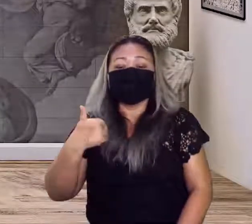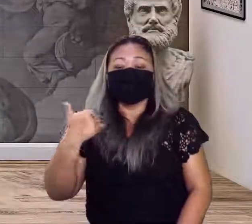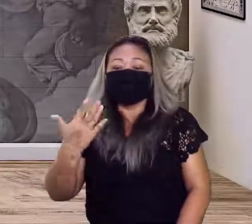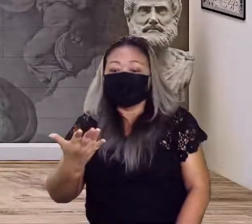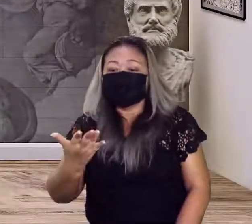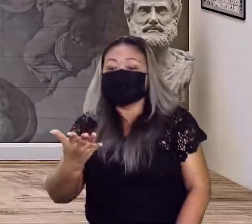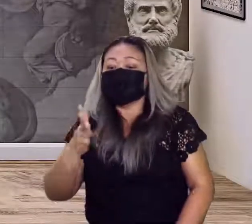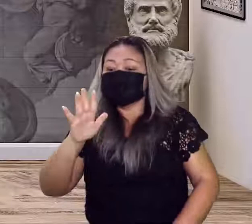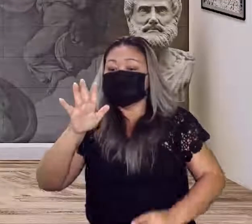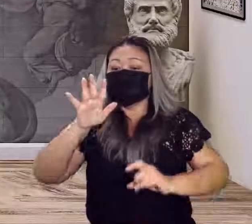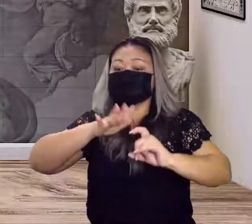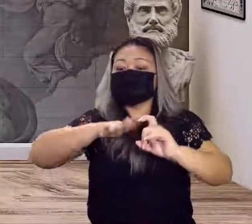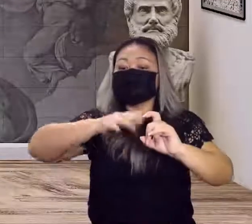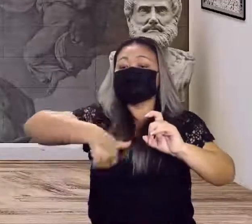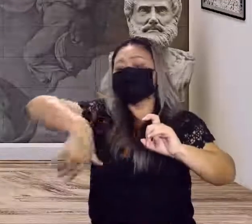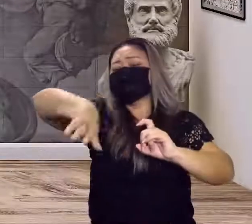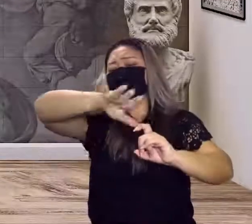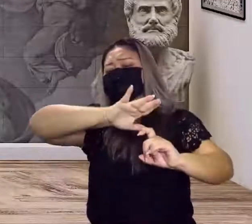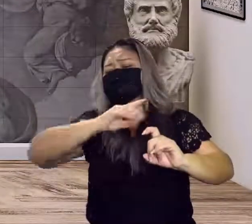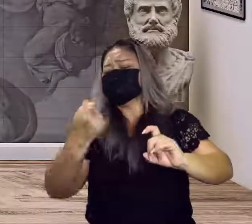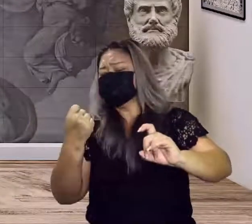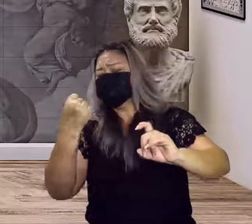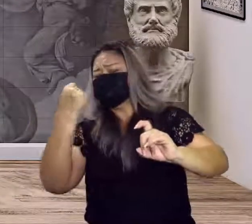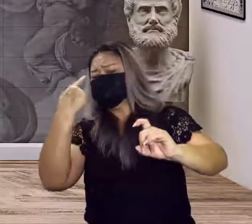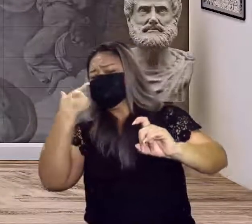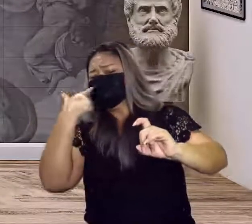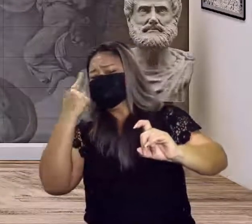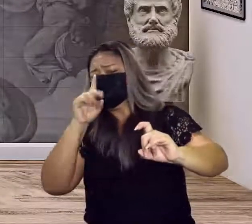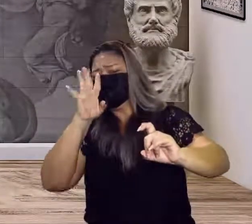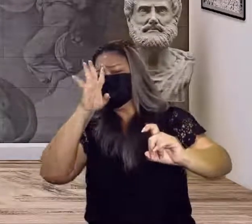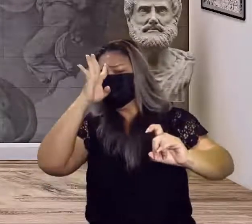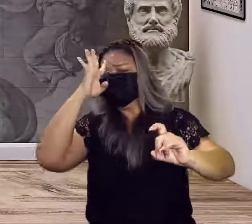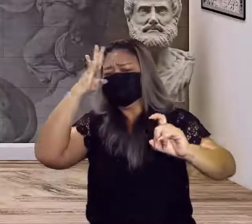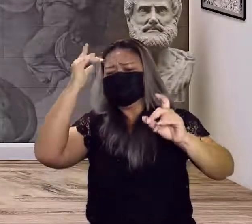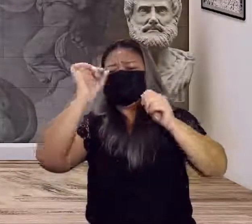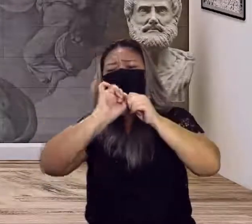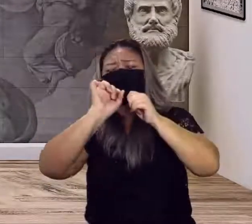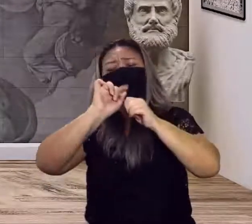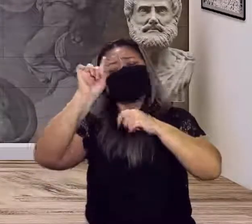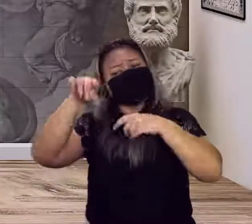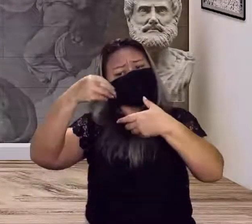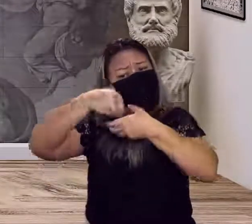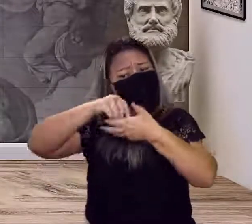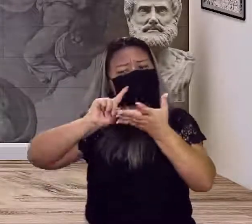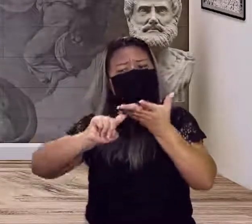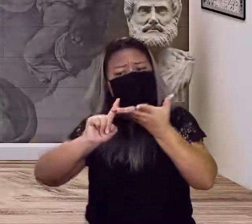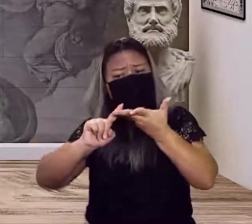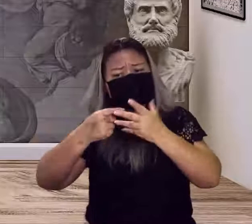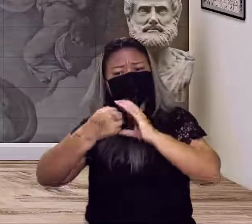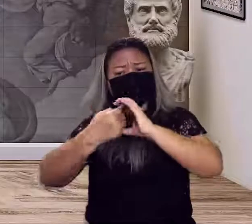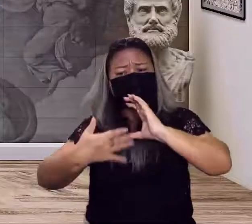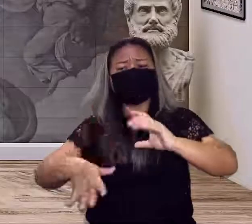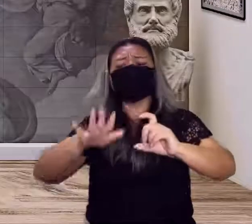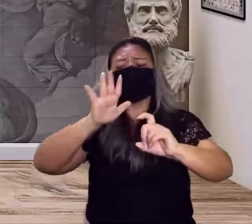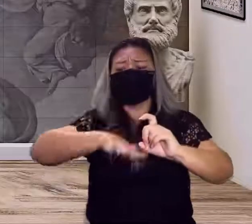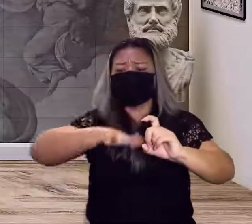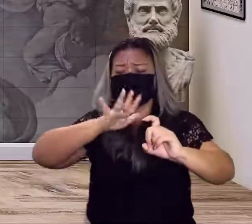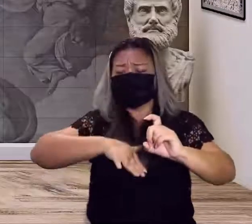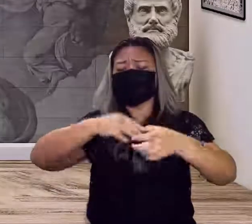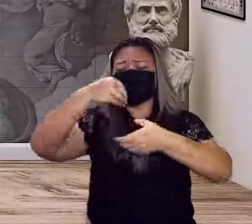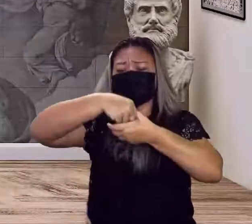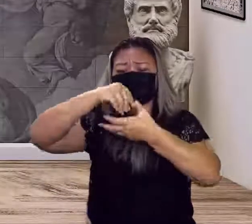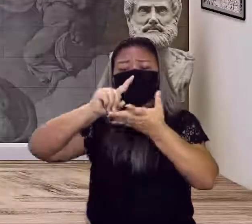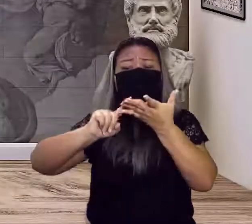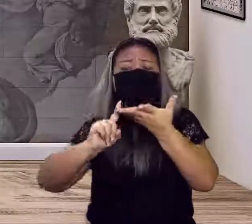mitologia, ela vem nisso. Não, isso é surreal, isso é imaginário, isso é fantasioso, alegórico, mas o mito tem tudo isso, é característica dele. Não adianta eu